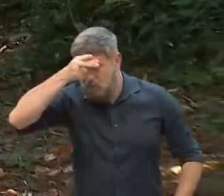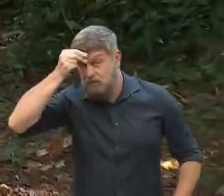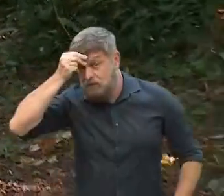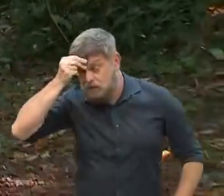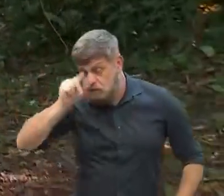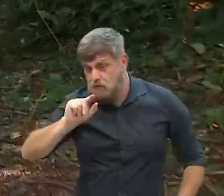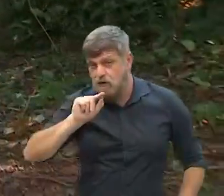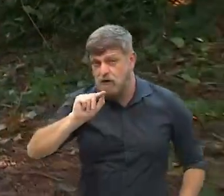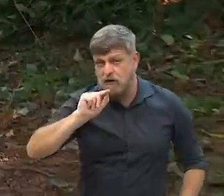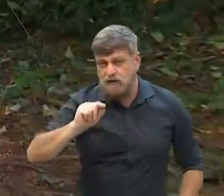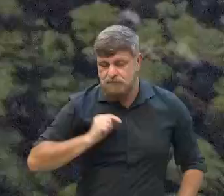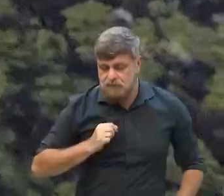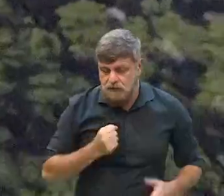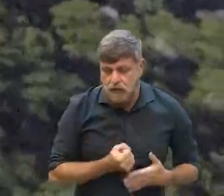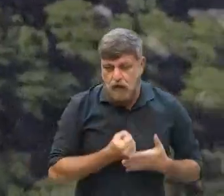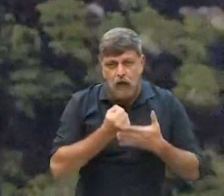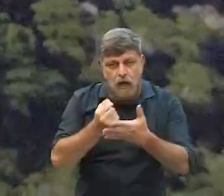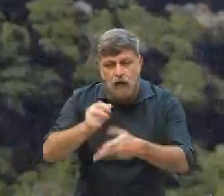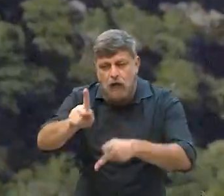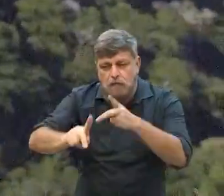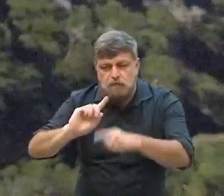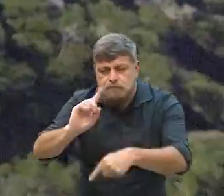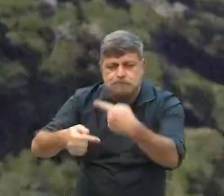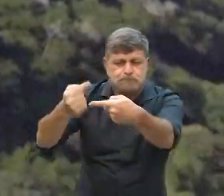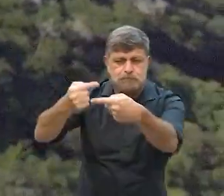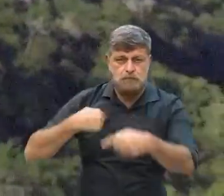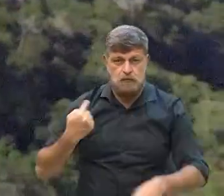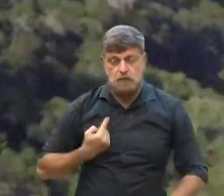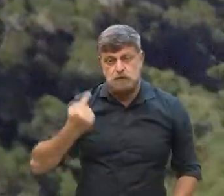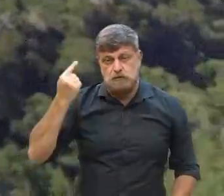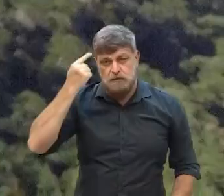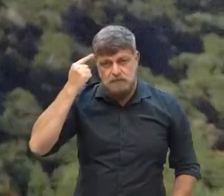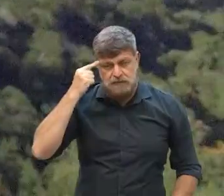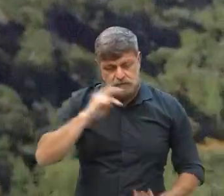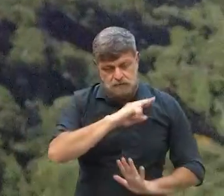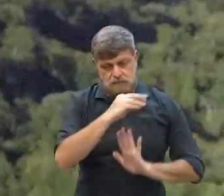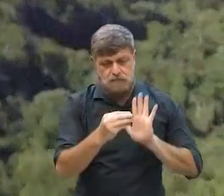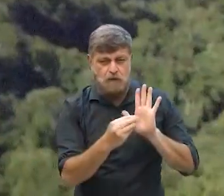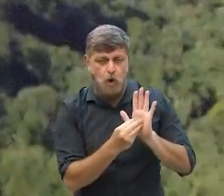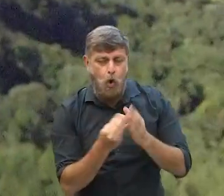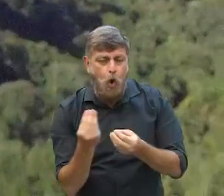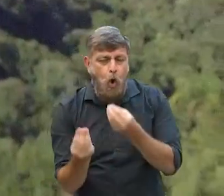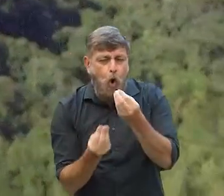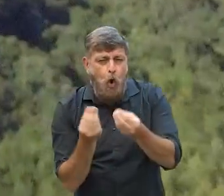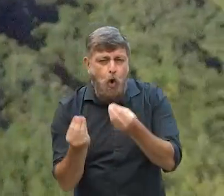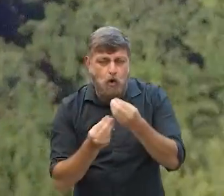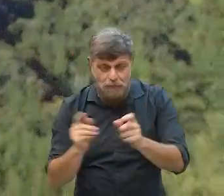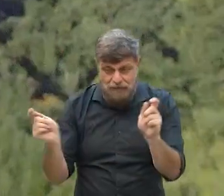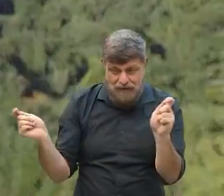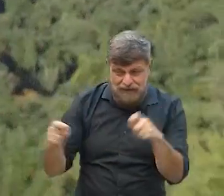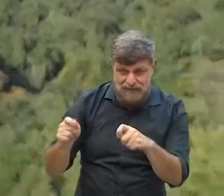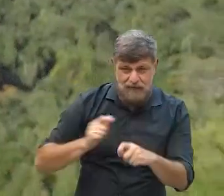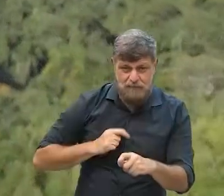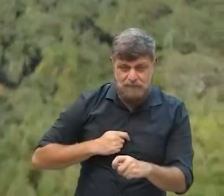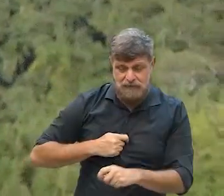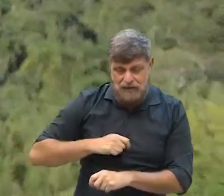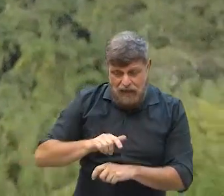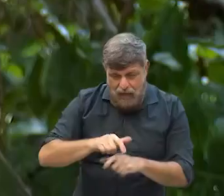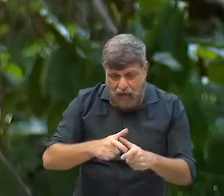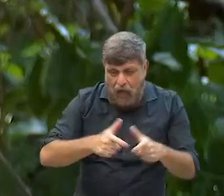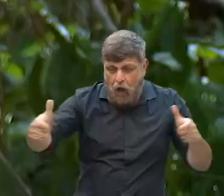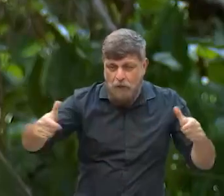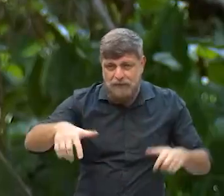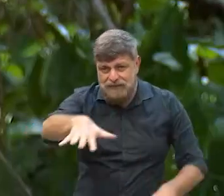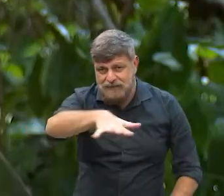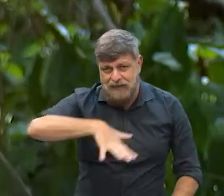os benefícios para a população quando falamos em preservação? De que forma é possível aumentar a cobertura vegetal?